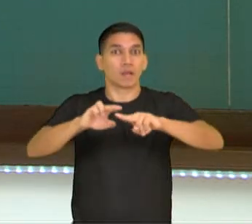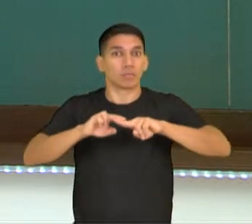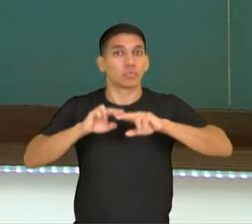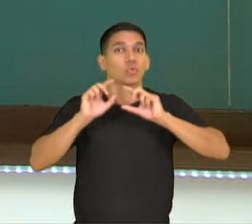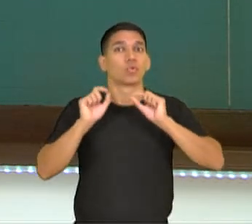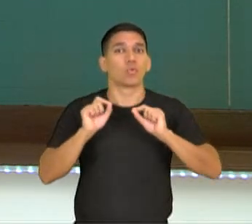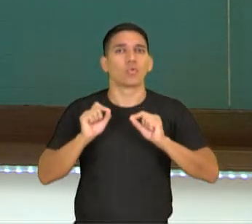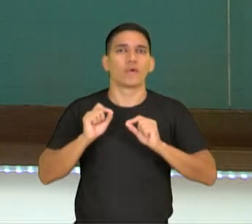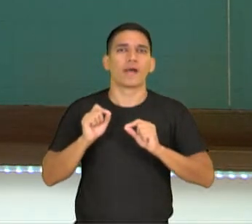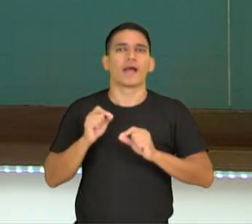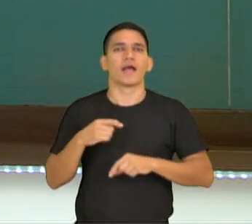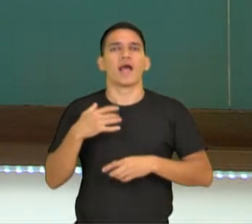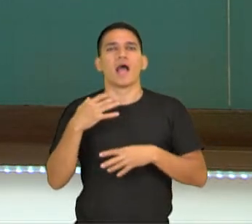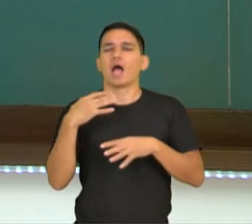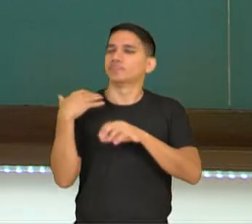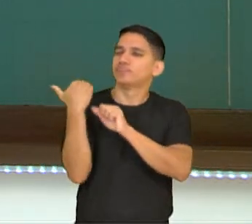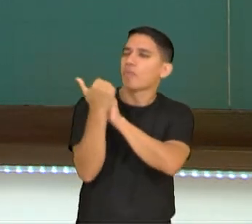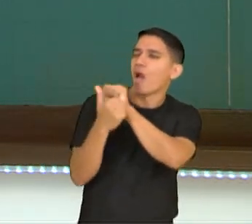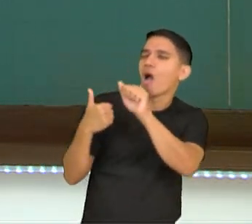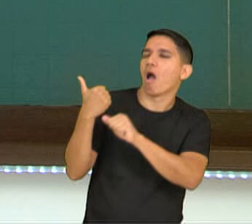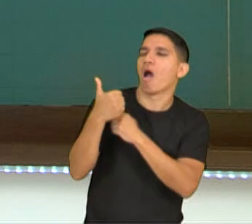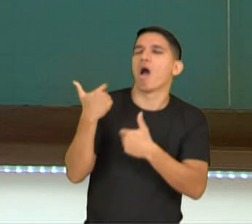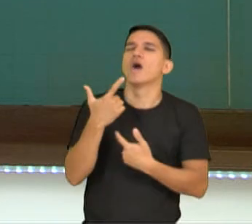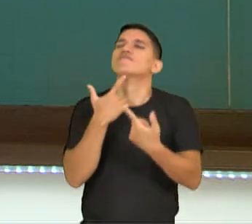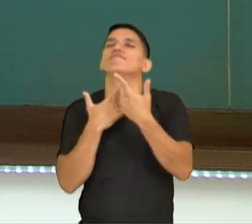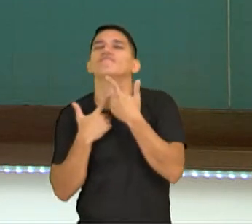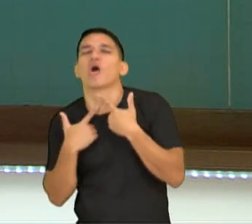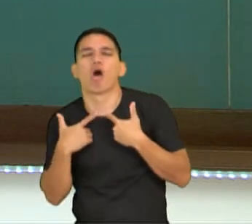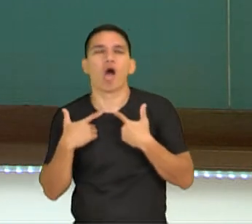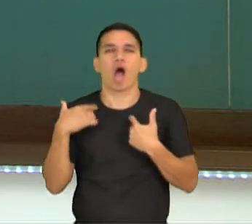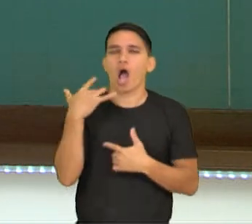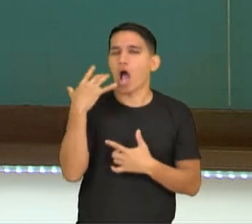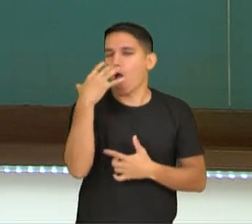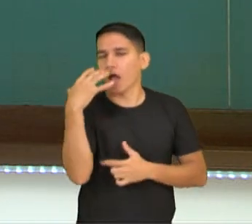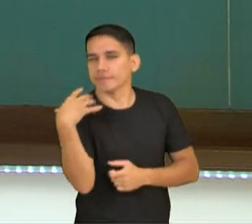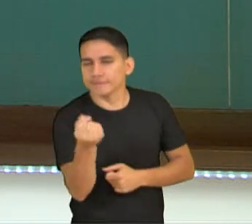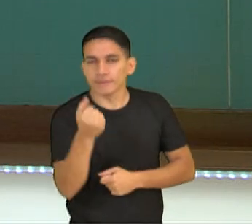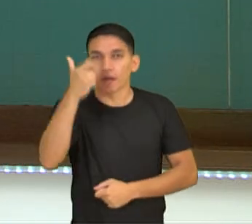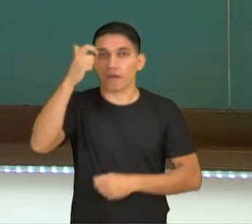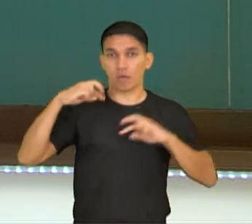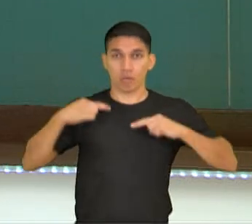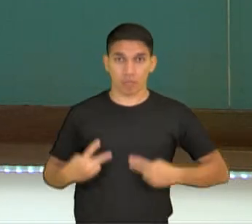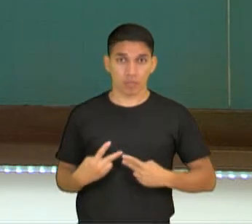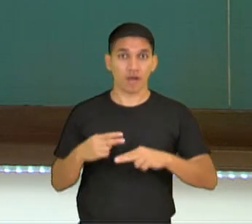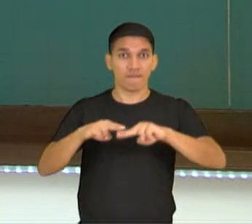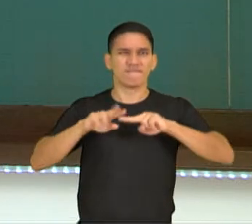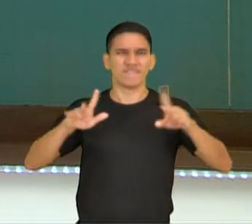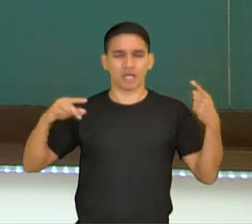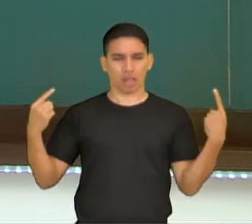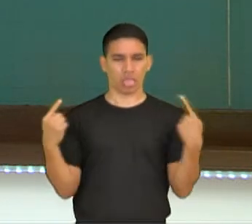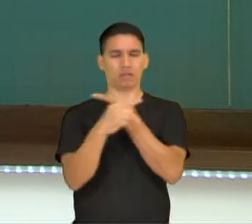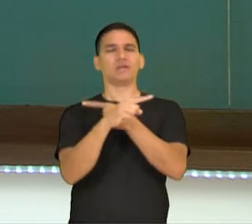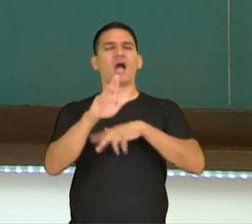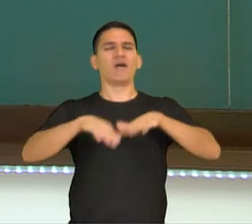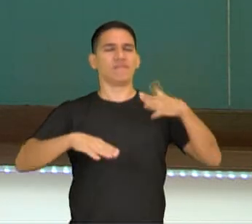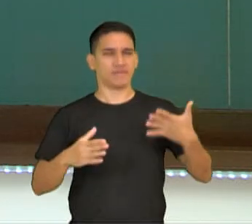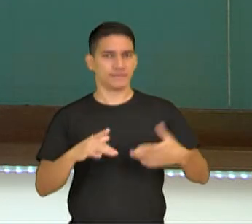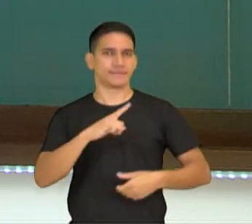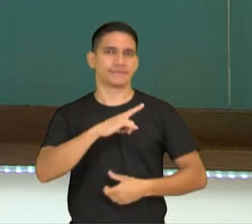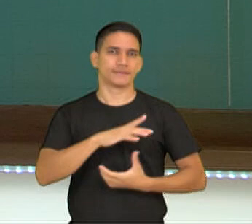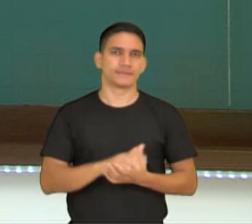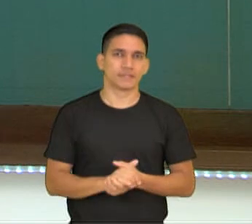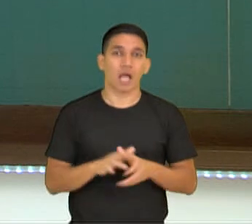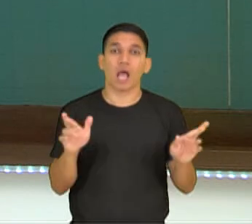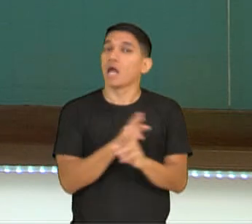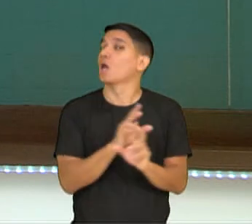as paixões humanas e a vontade, né, a própria escolha do ser humano vão entrar em conflito muitas vezes